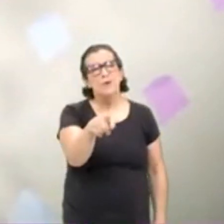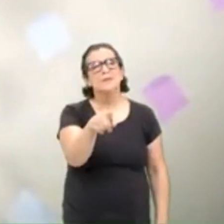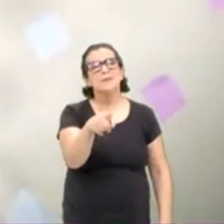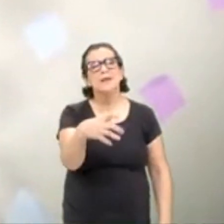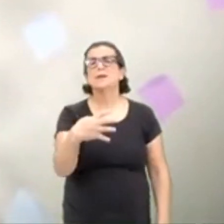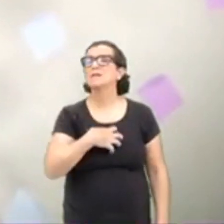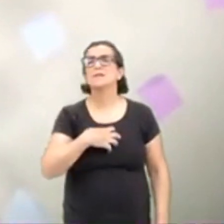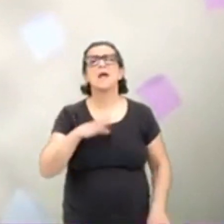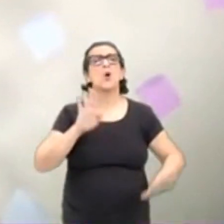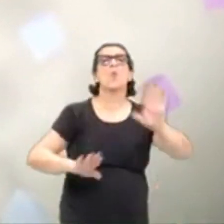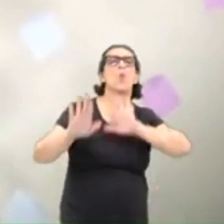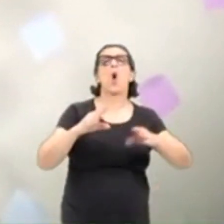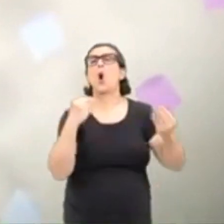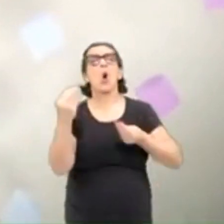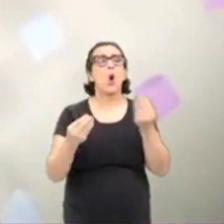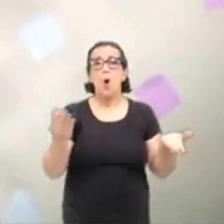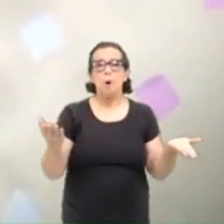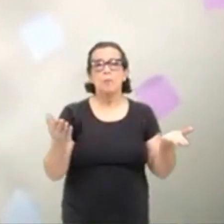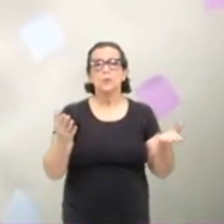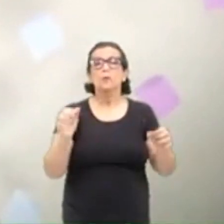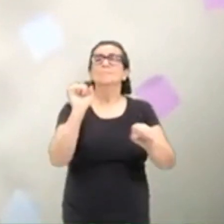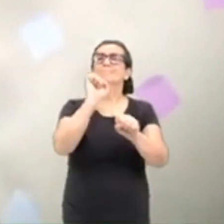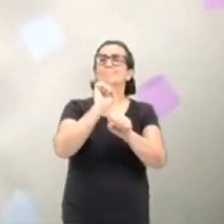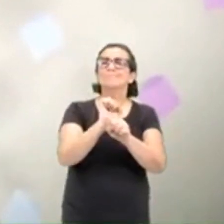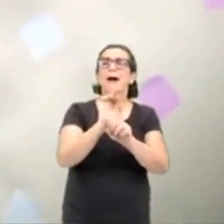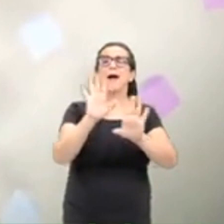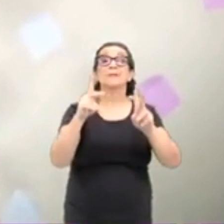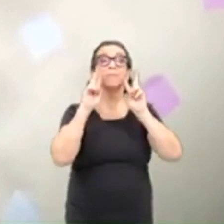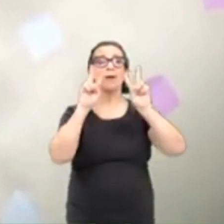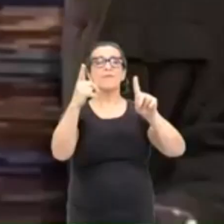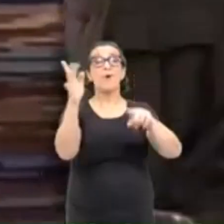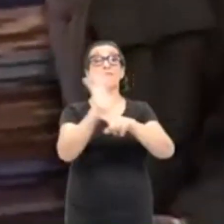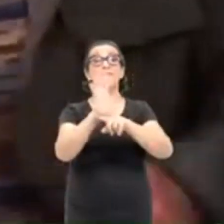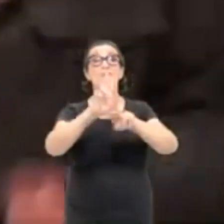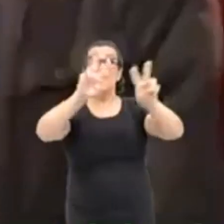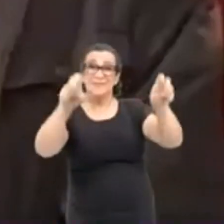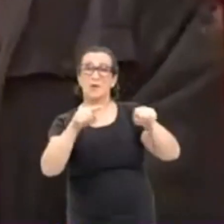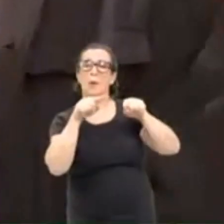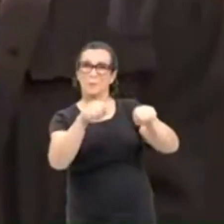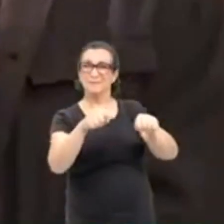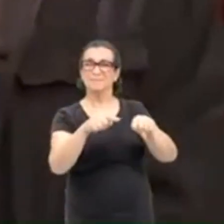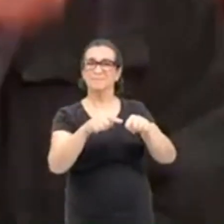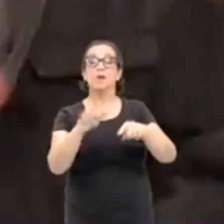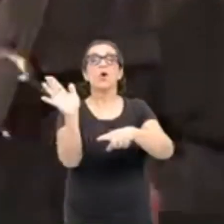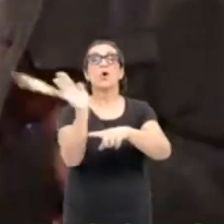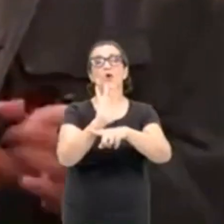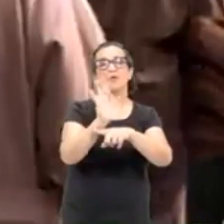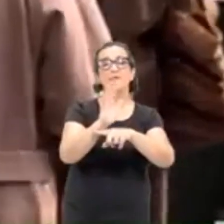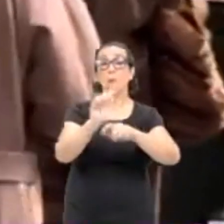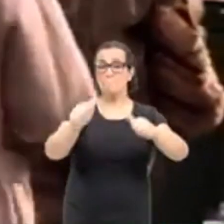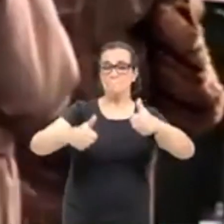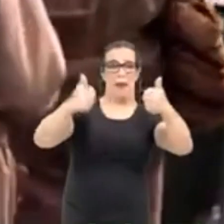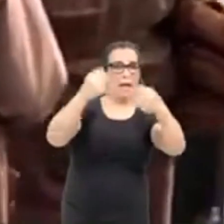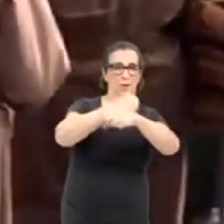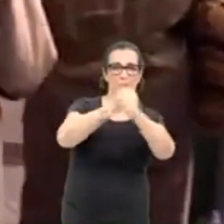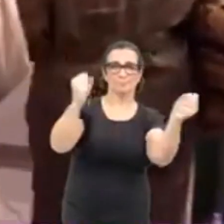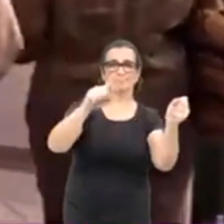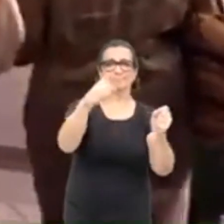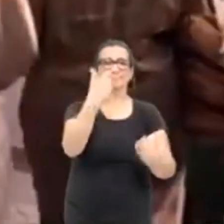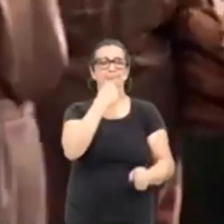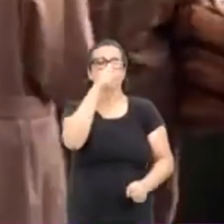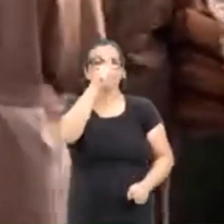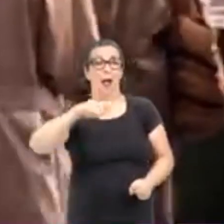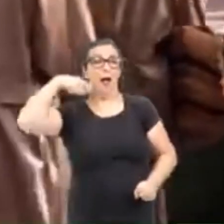como tem esse cuidado que tal uma pausa para assistir a um filme sobre esse assunto o filme Melhor impossível traz o